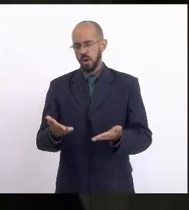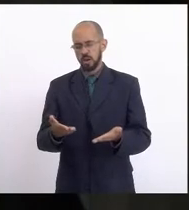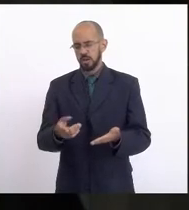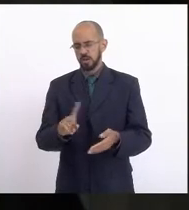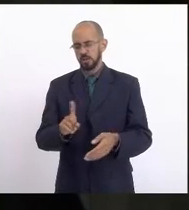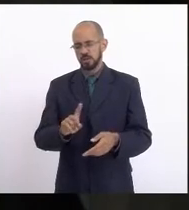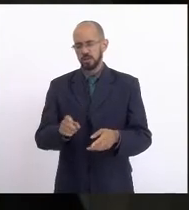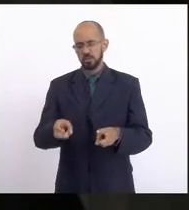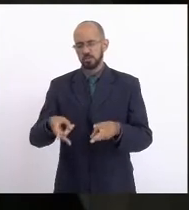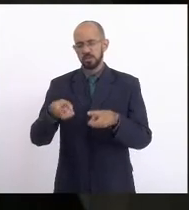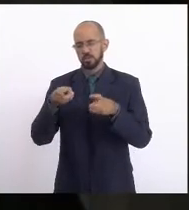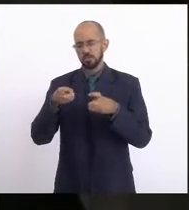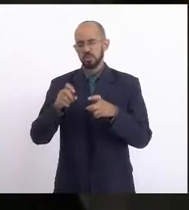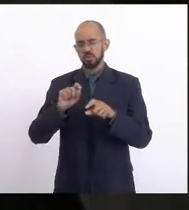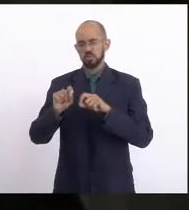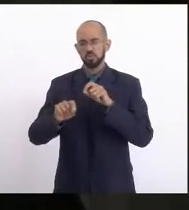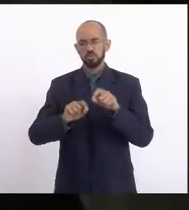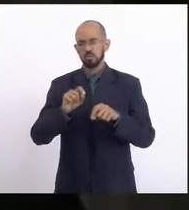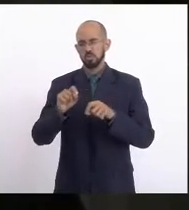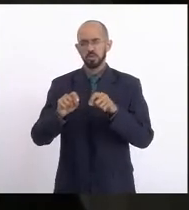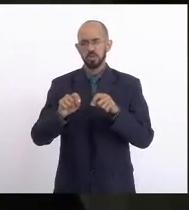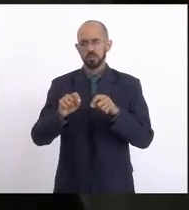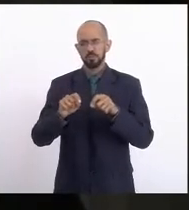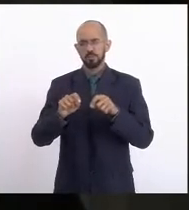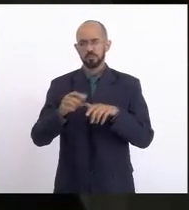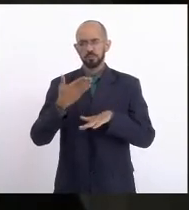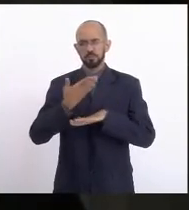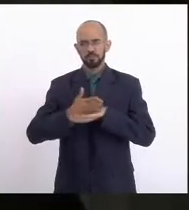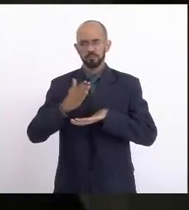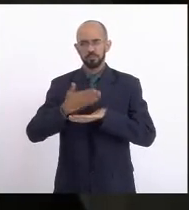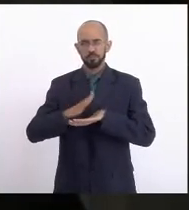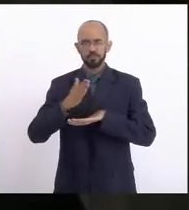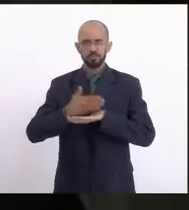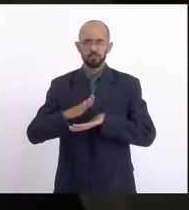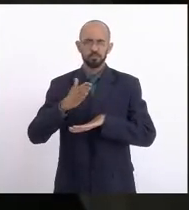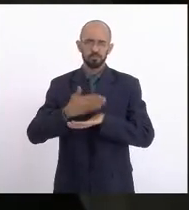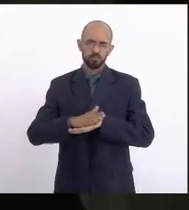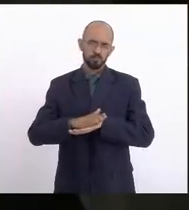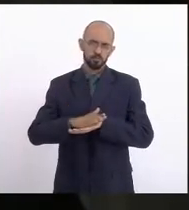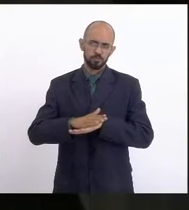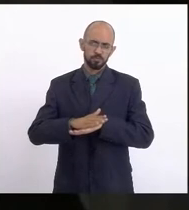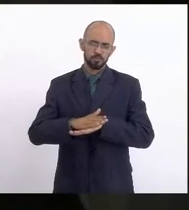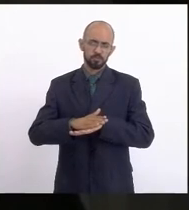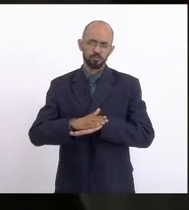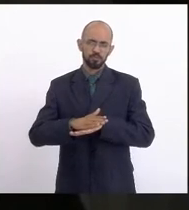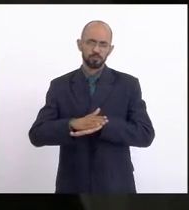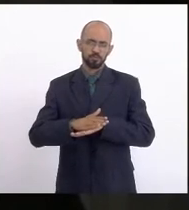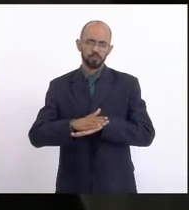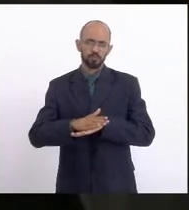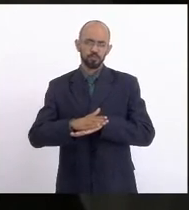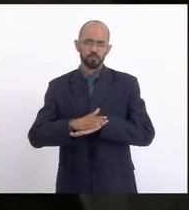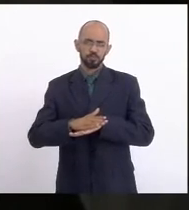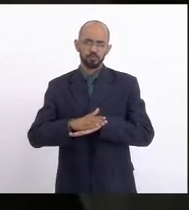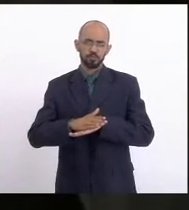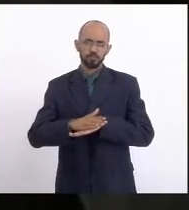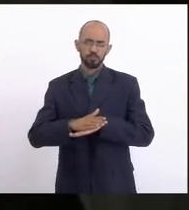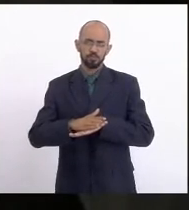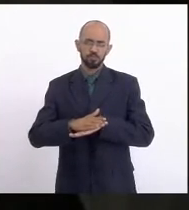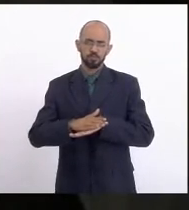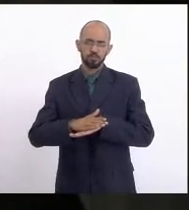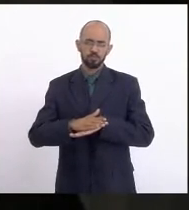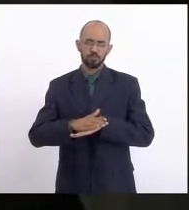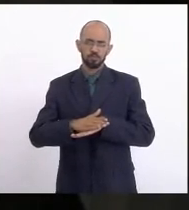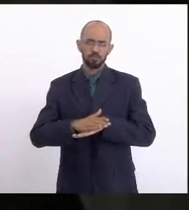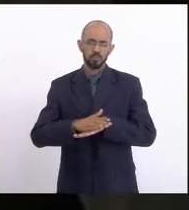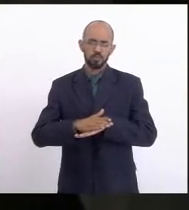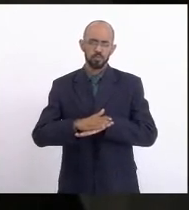considerar, que, como é hábito, sem considerar, como vinha sendo o hábito, que